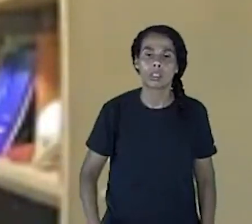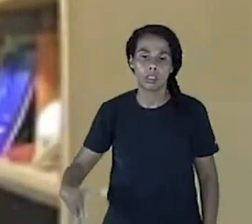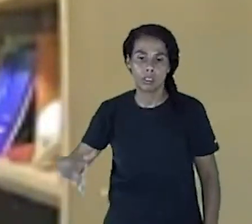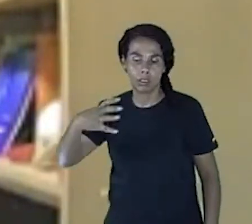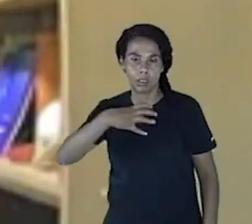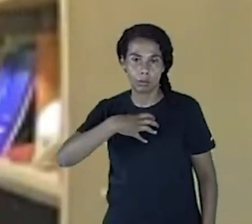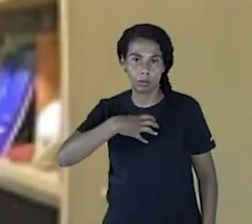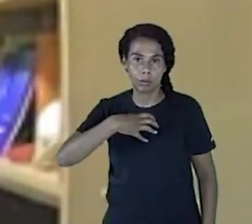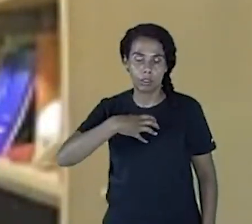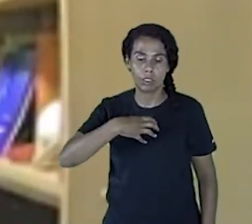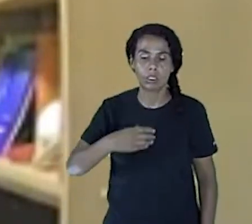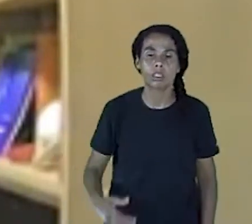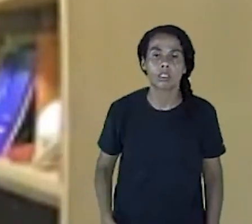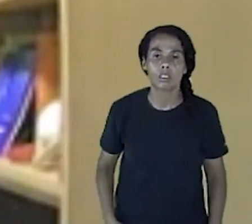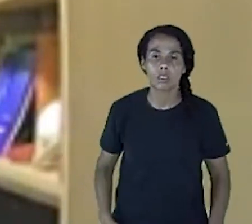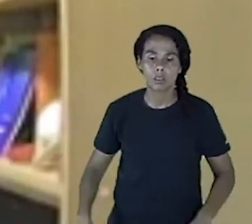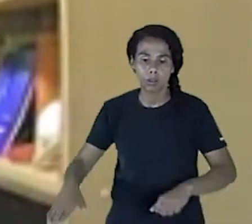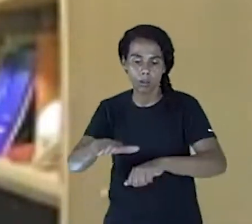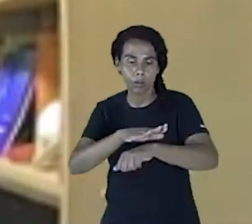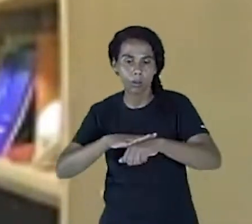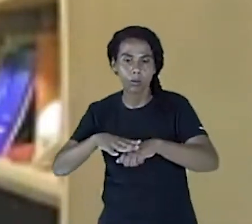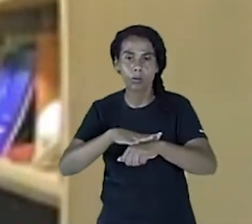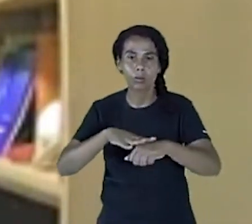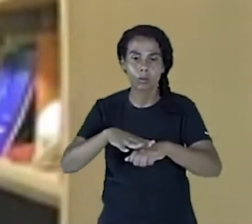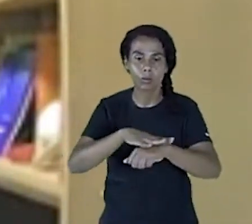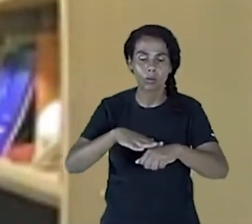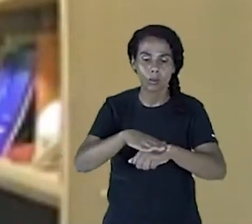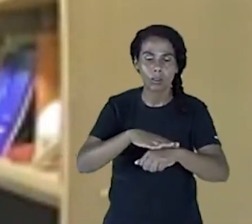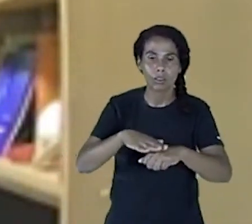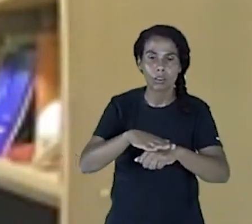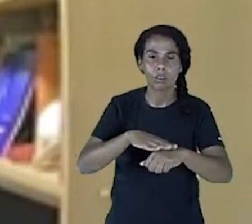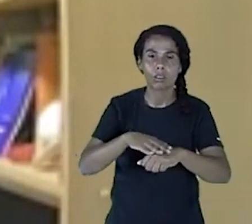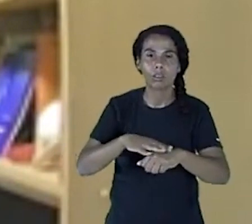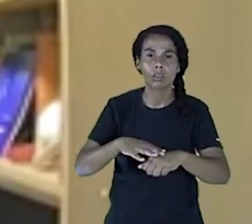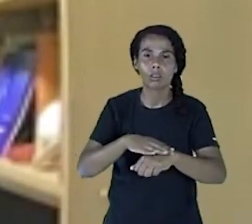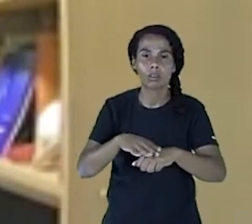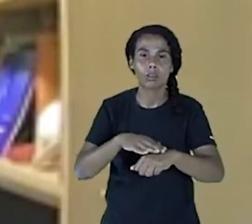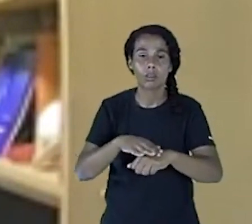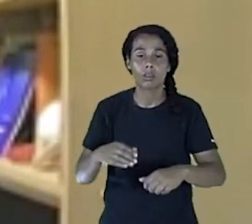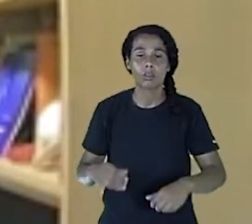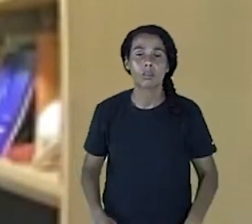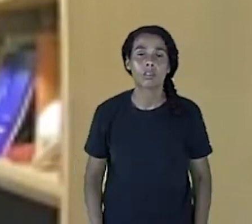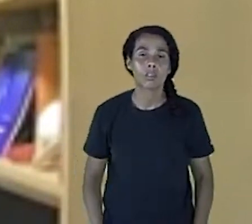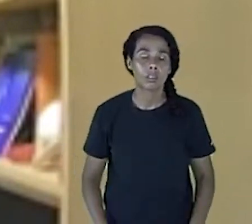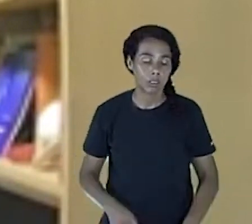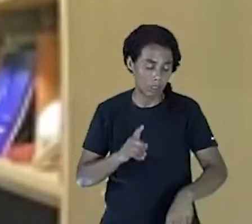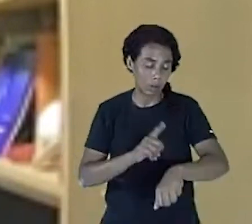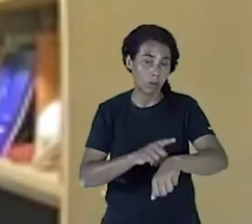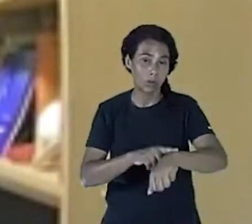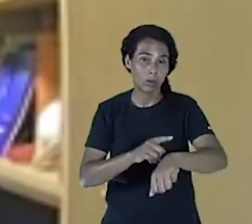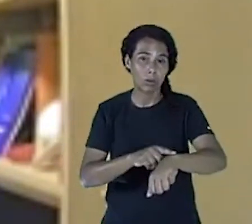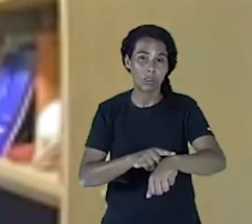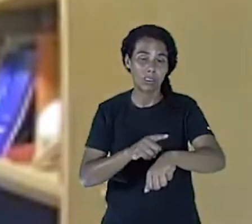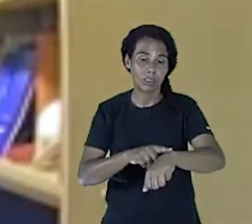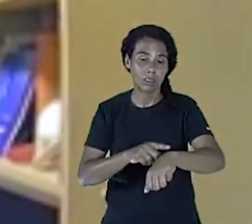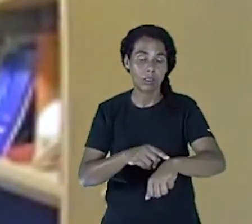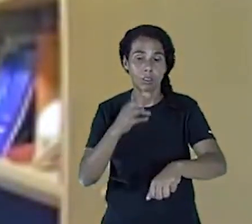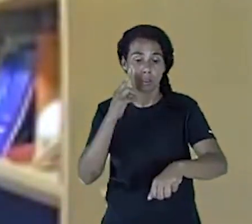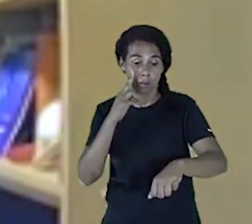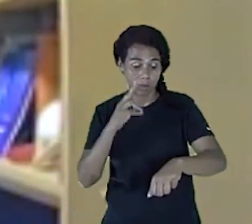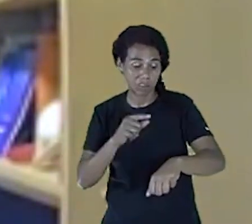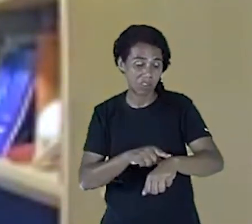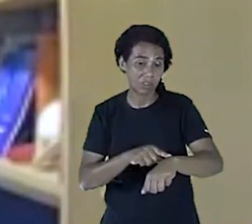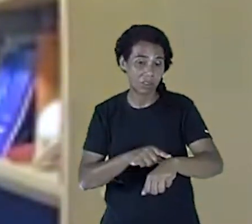gente morava. E ele dizia para ele, não há nada para salvar, não há salvação, salve-se